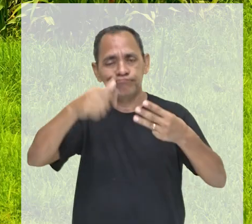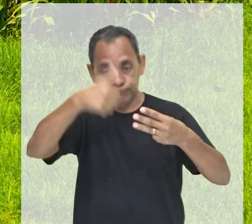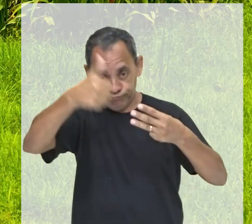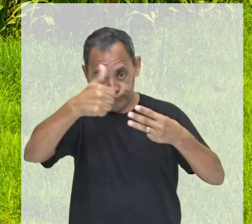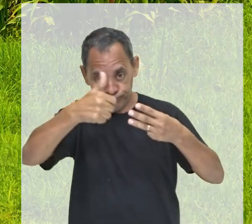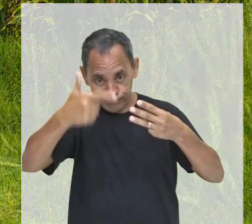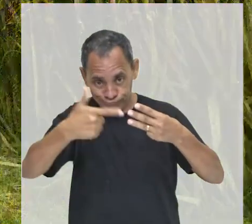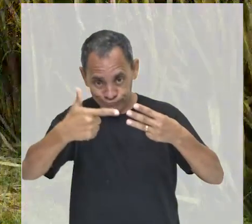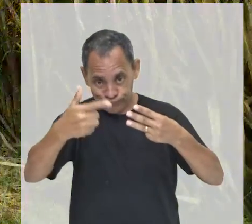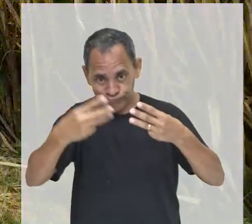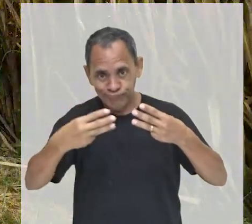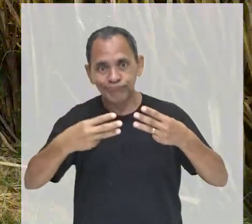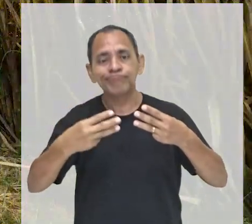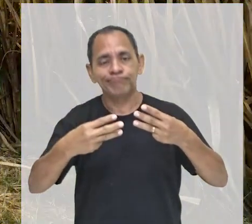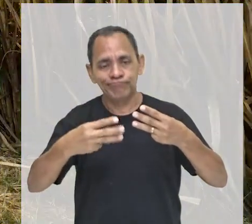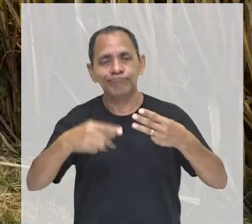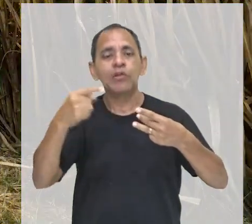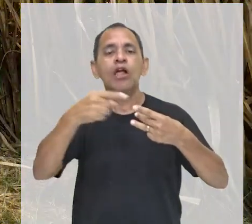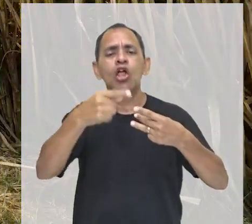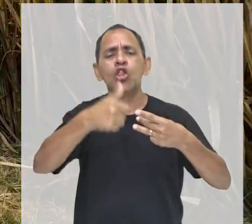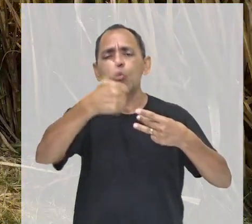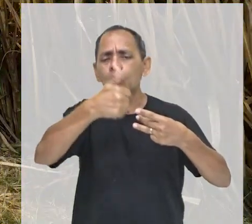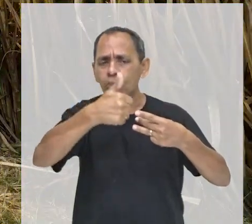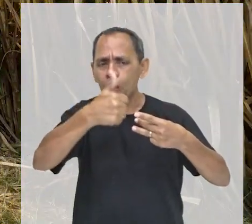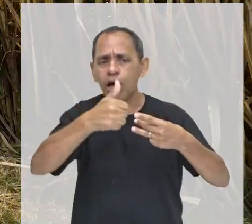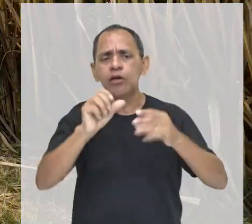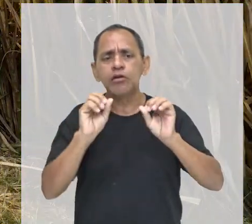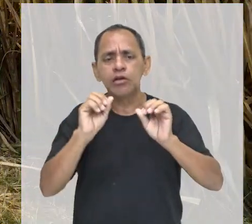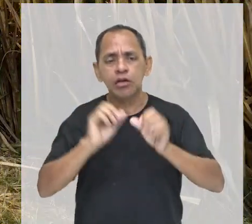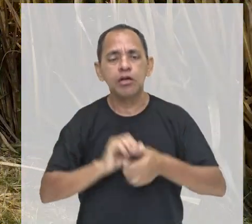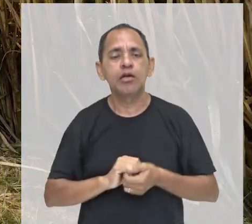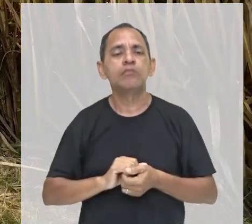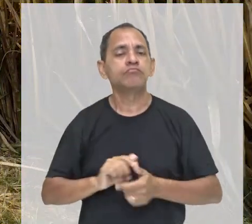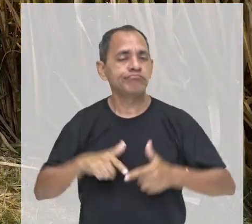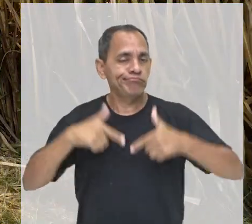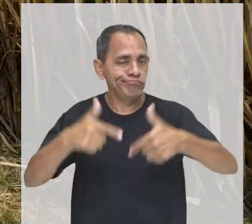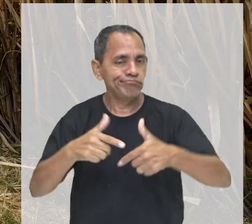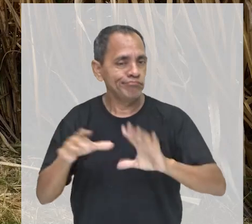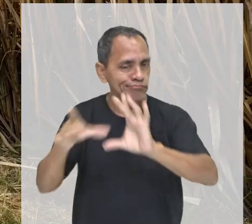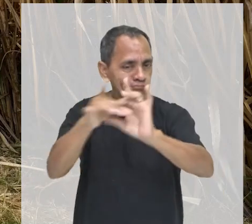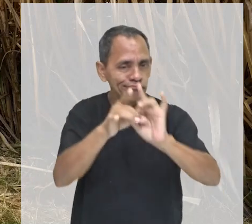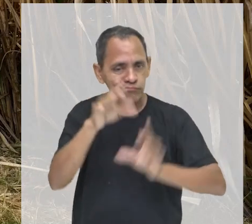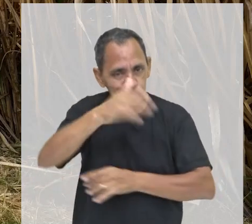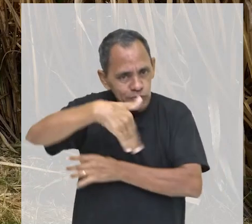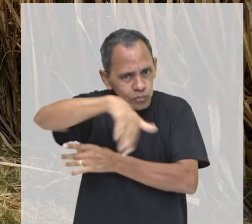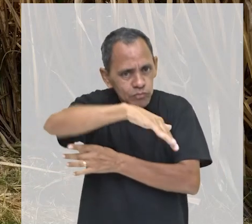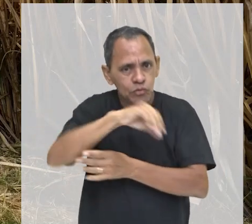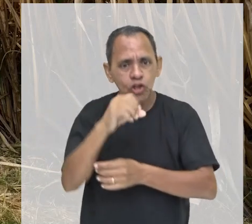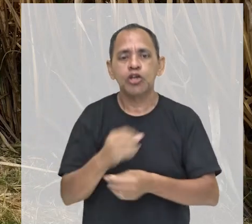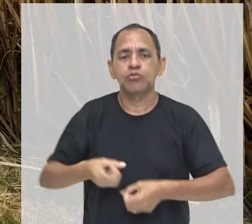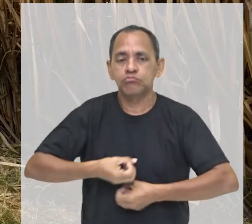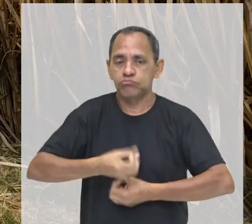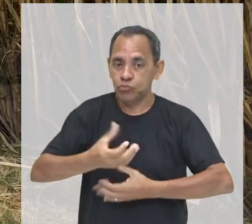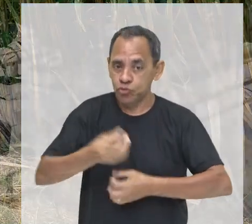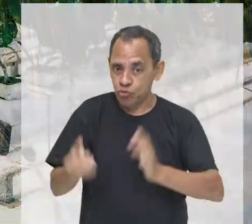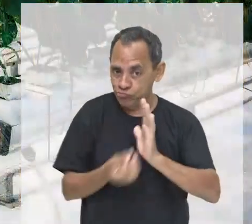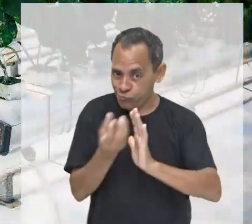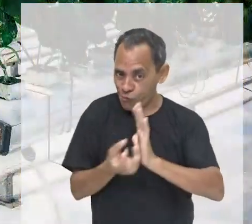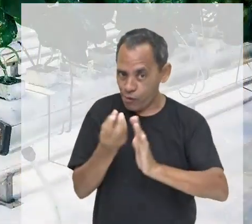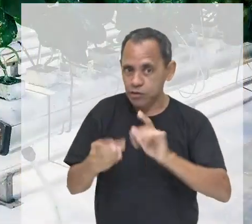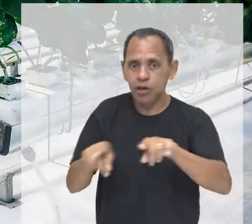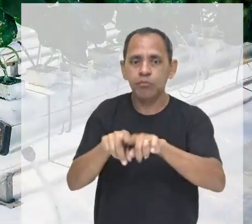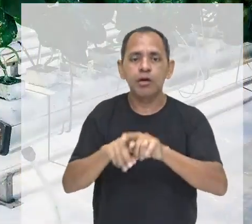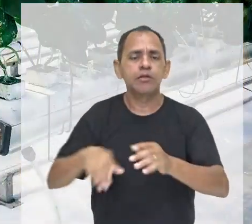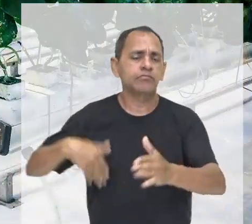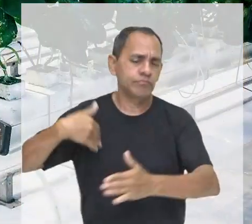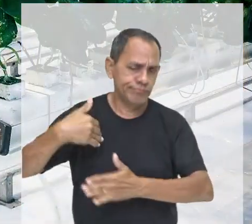setor primário, que são essas atividades ligadas ao campo, elas vão se desenvolvendo também, tá, com o passar